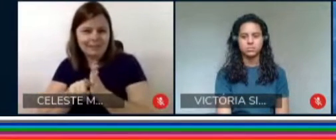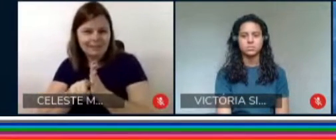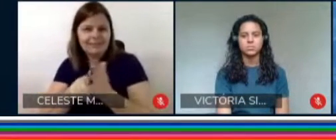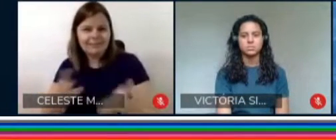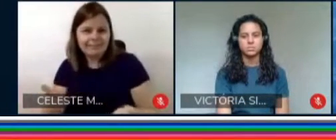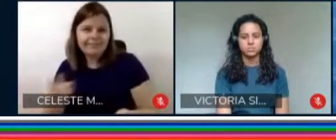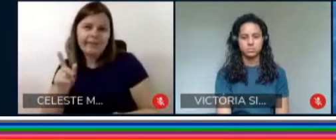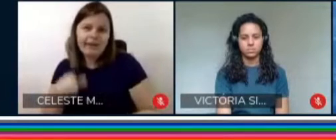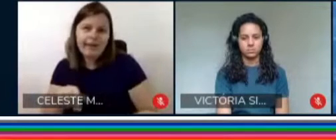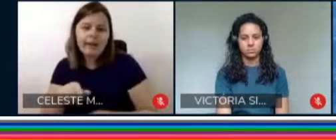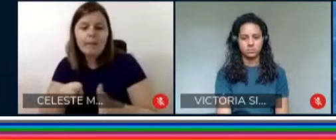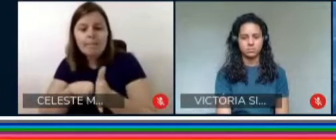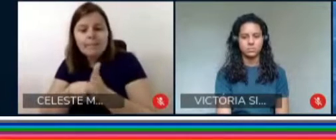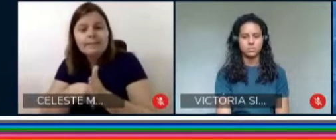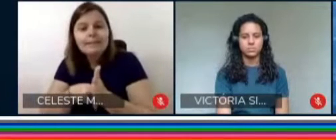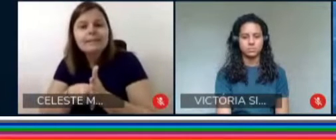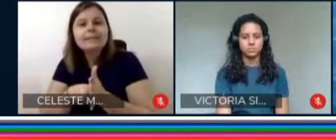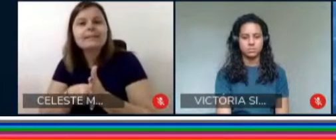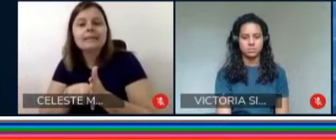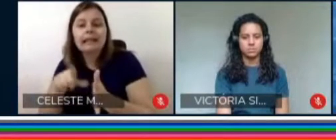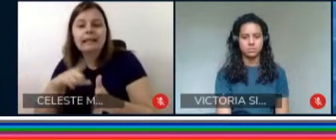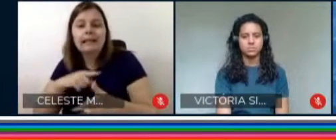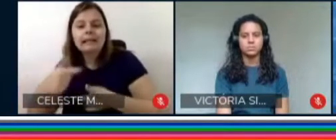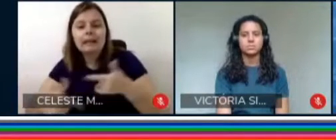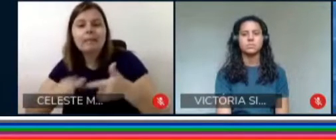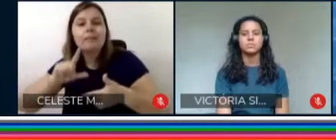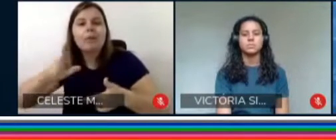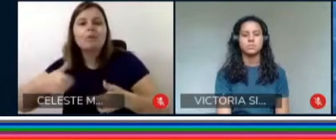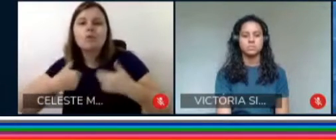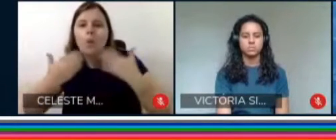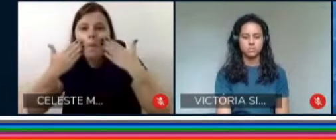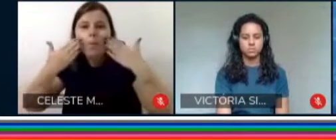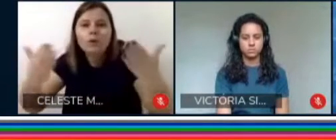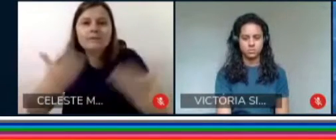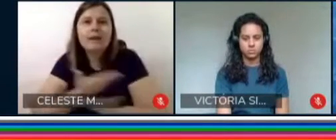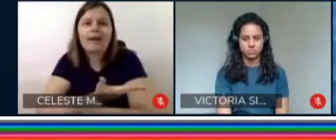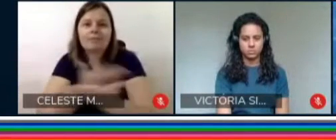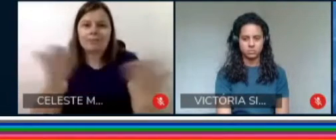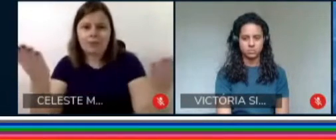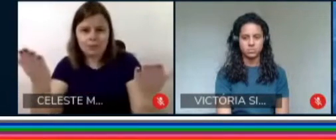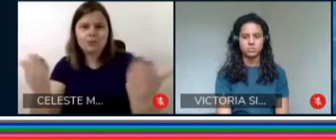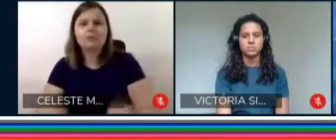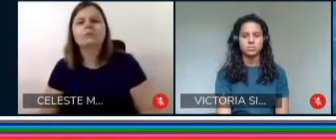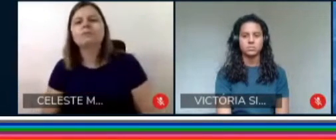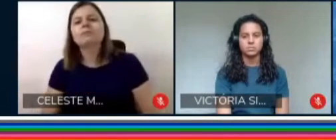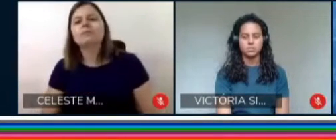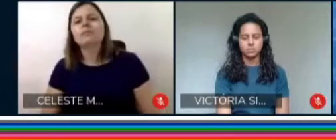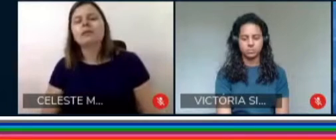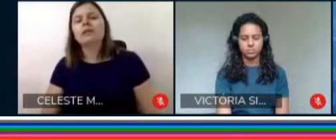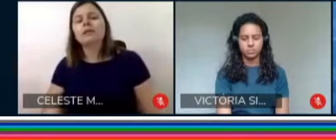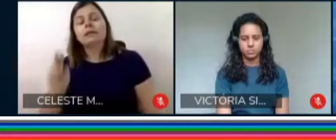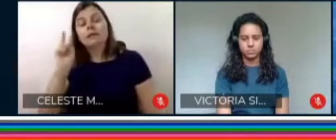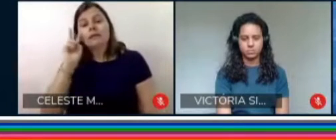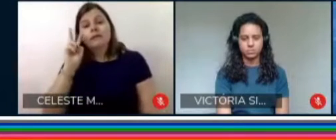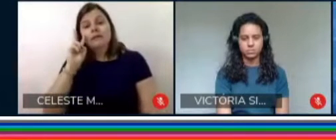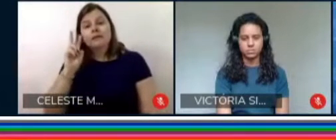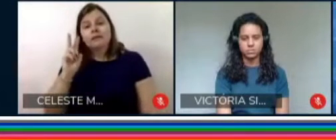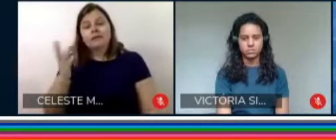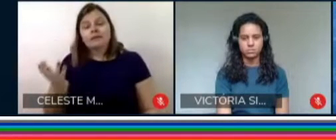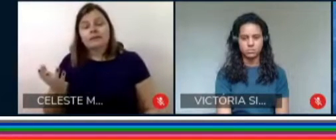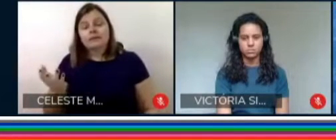gera trabalho para ser divulgado para o mundo, né? Lembrando que como nós estamos em